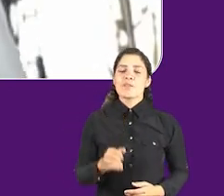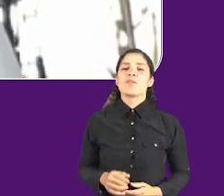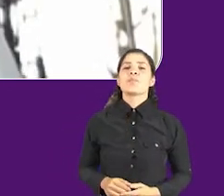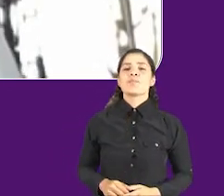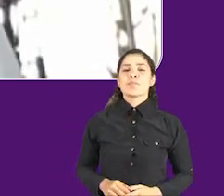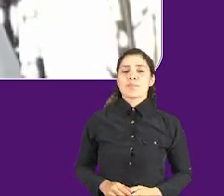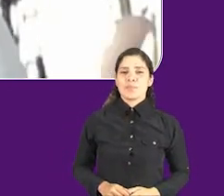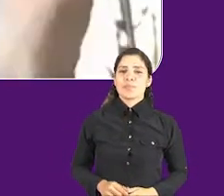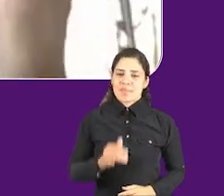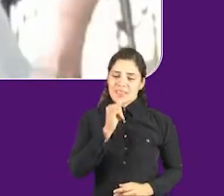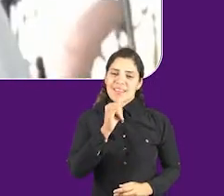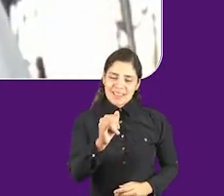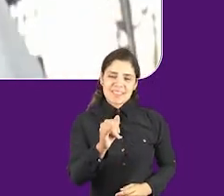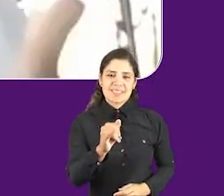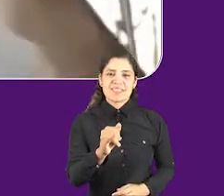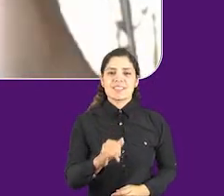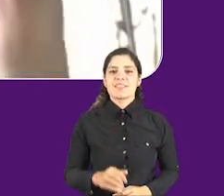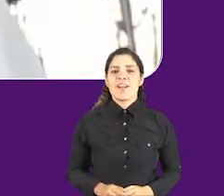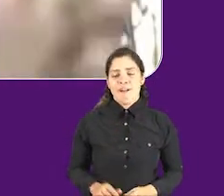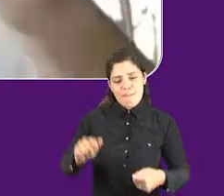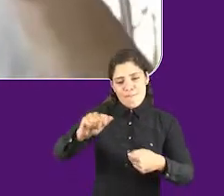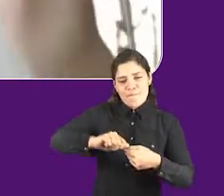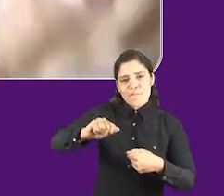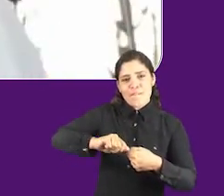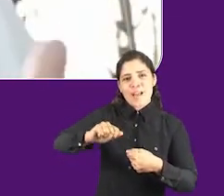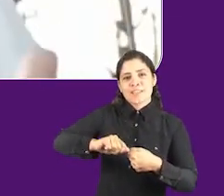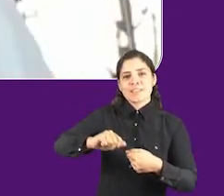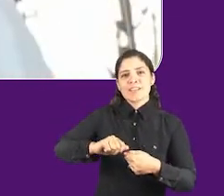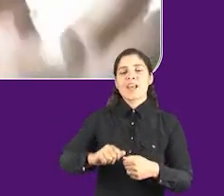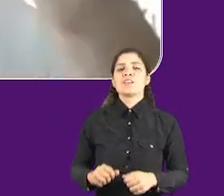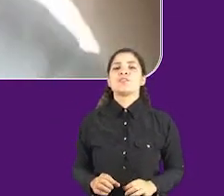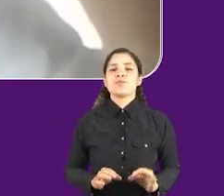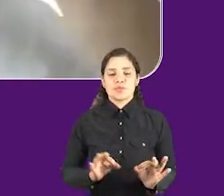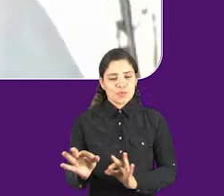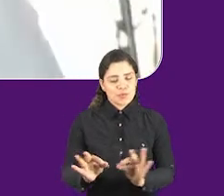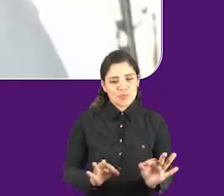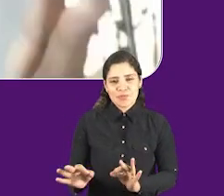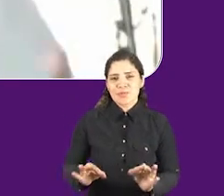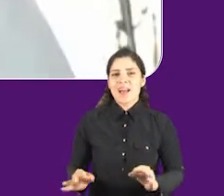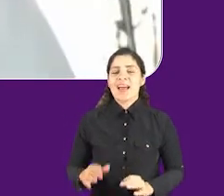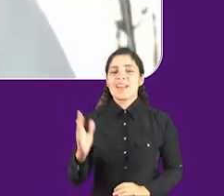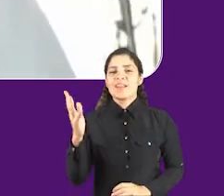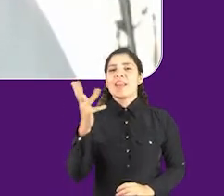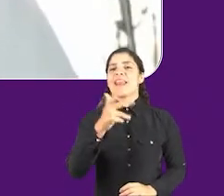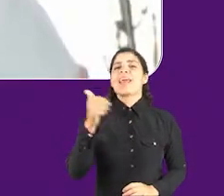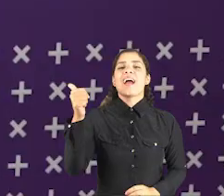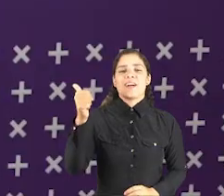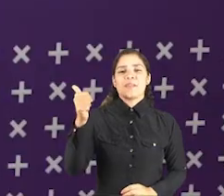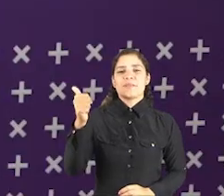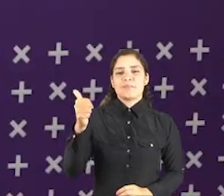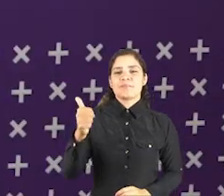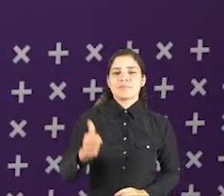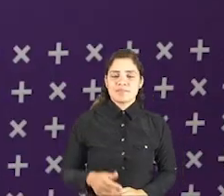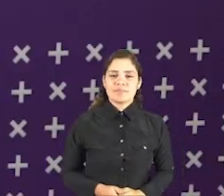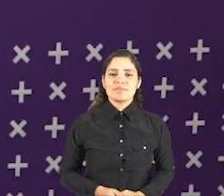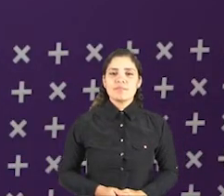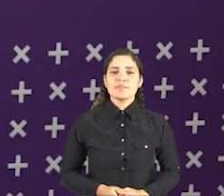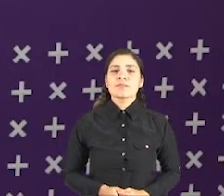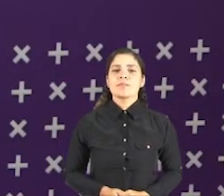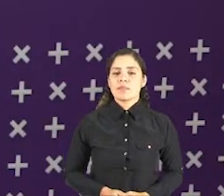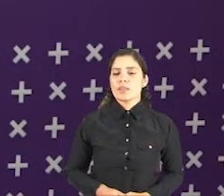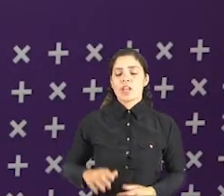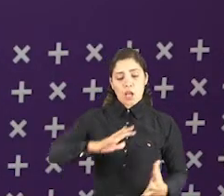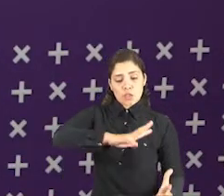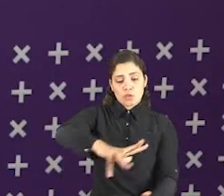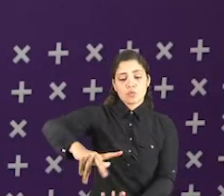Ah e assiste exata EA sustentabilidade e Windows dois pilares que sustentam